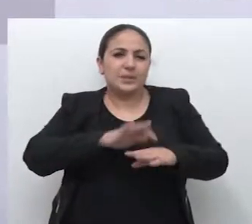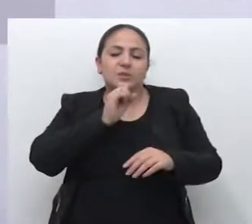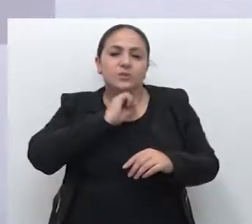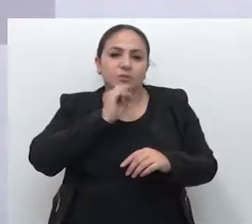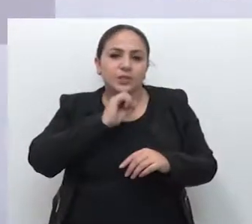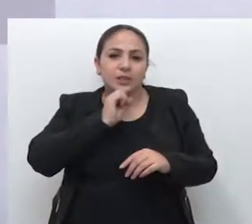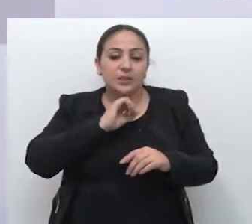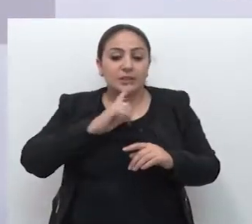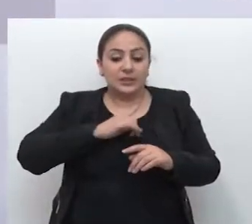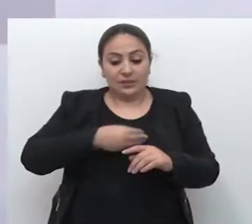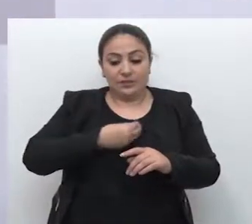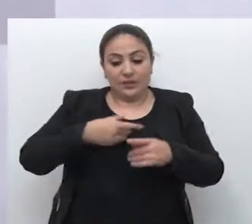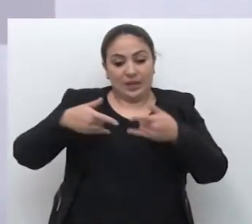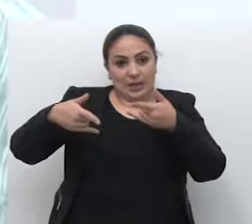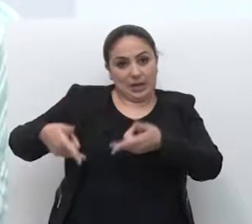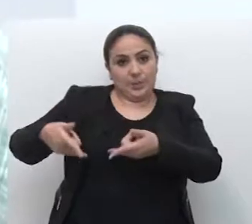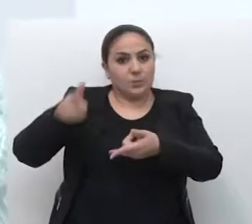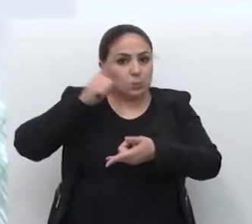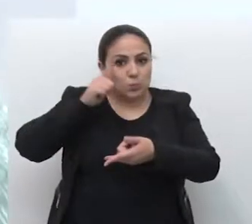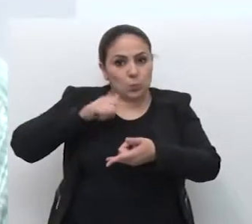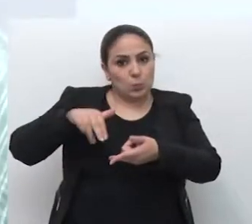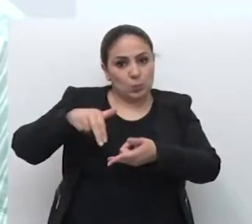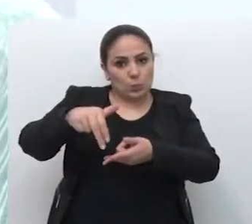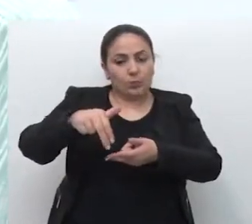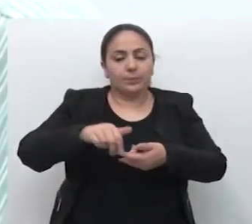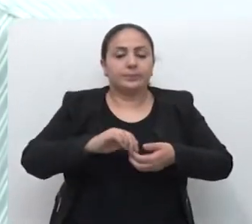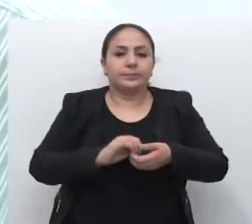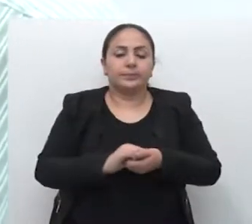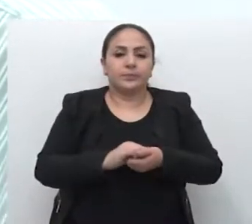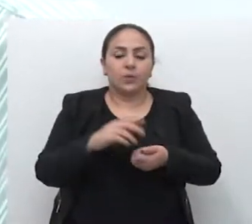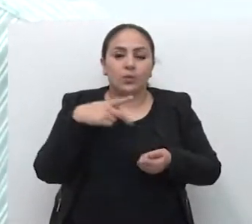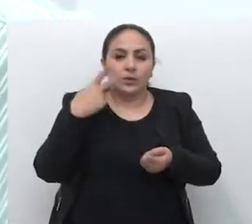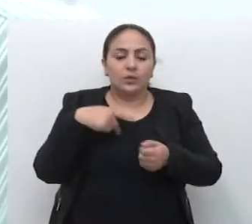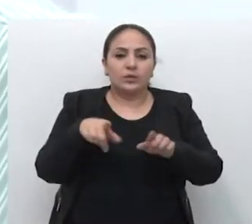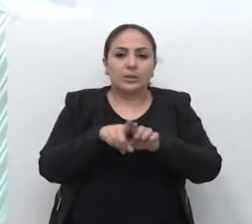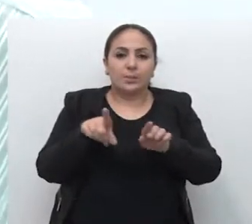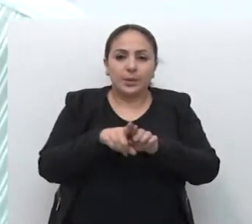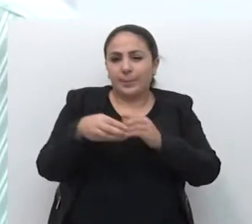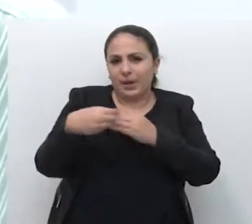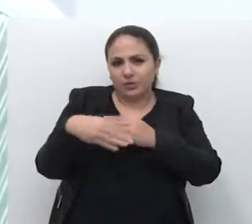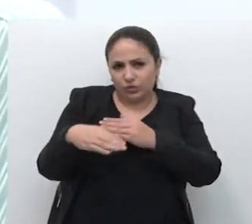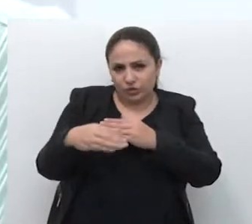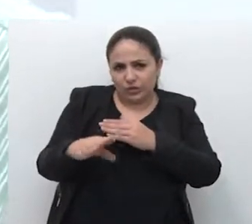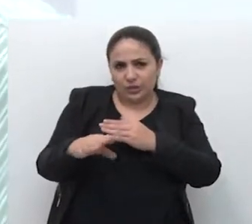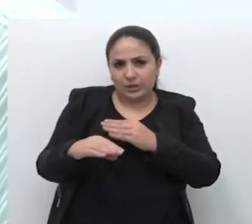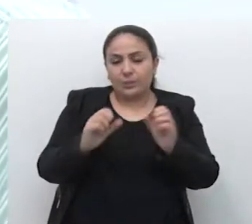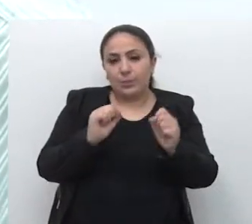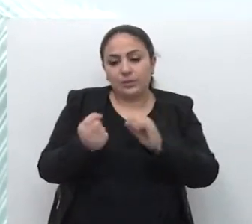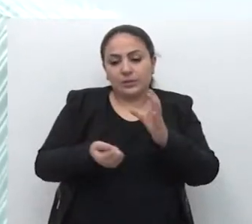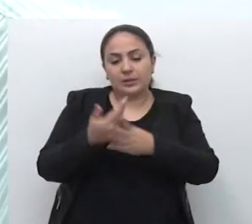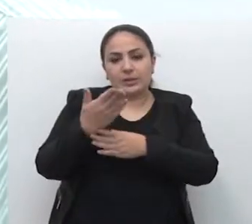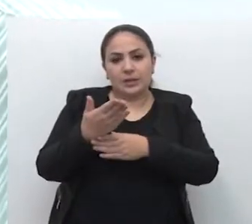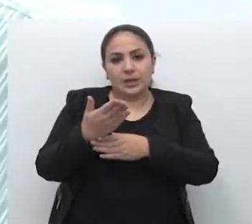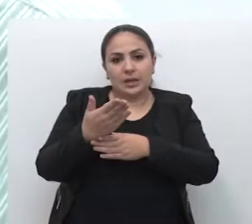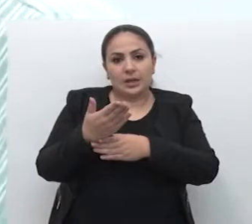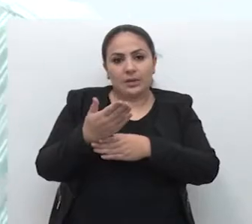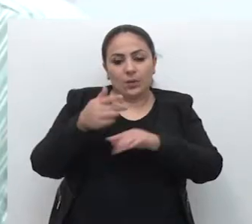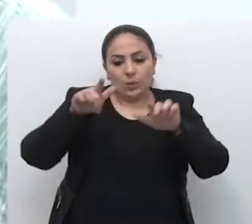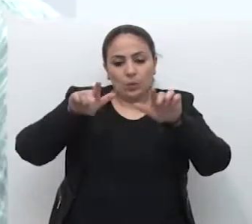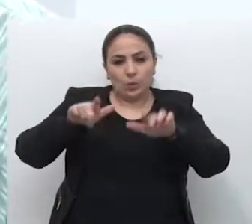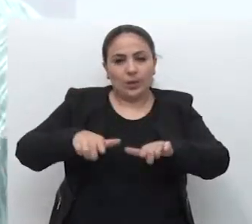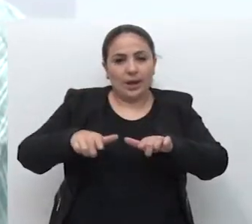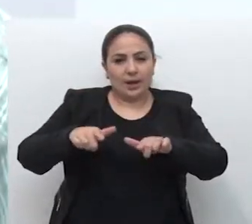naqueles idosos acamados. O parlamentar também encaminhou uma indicação sugerindo que seja criado